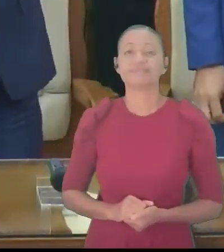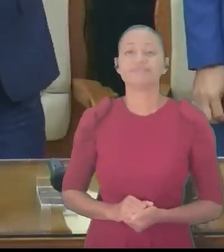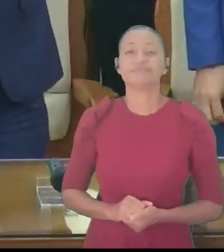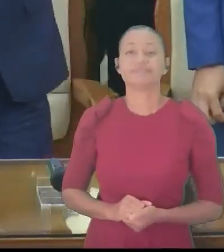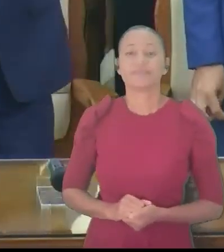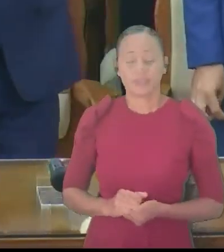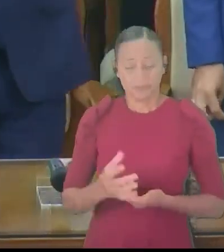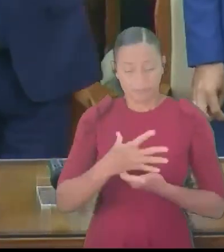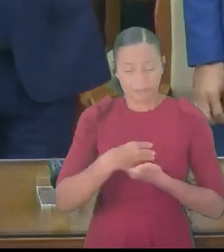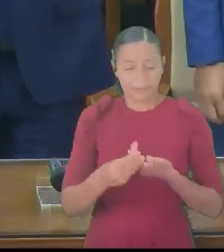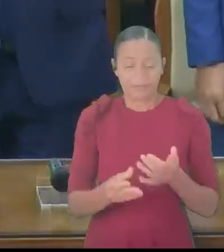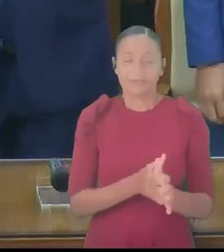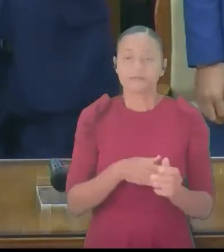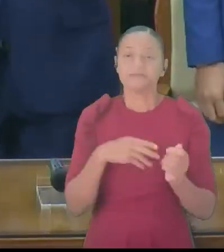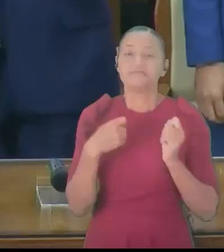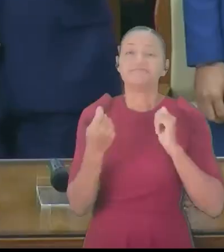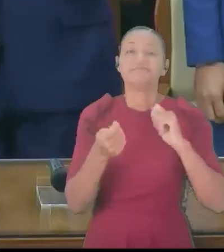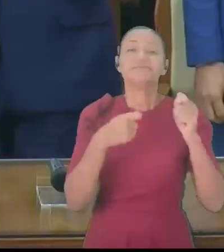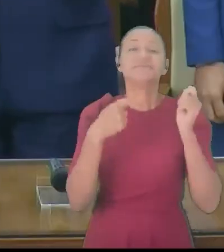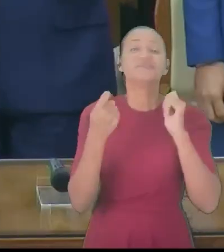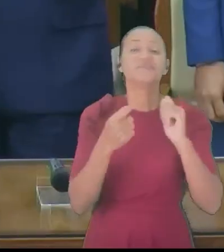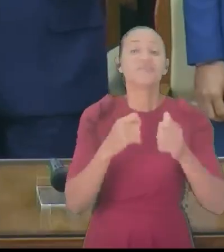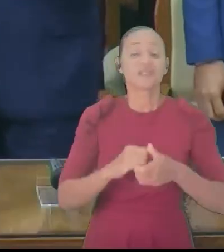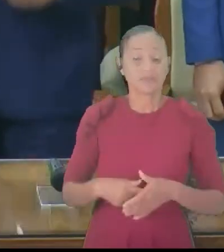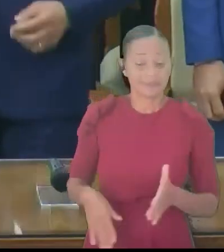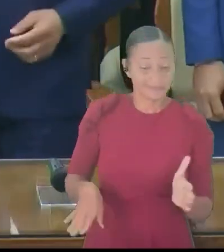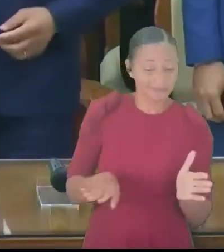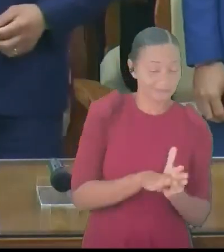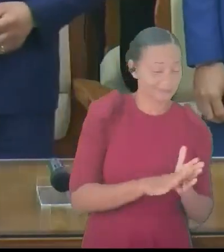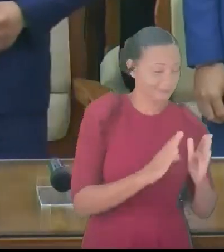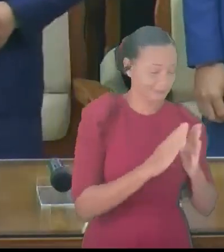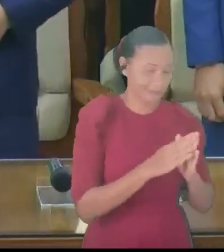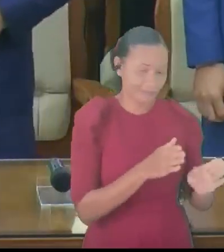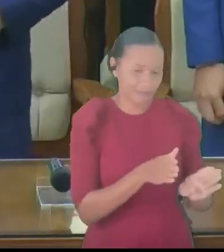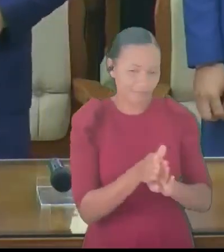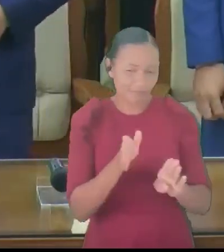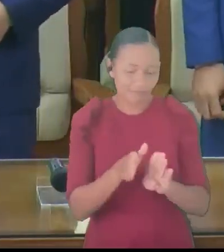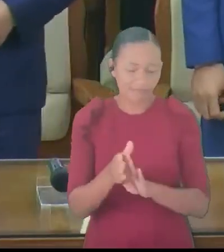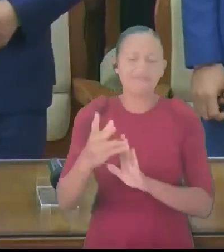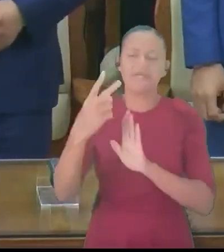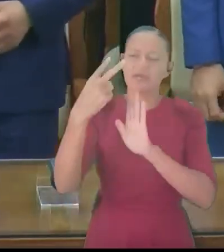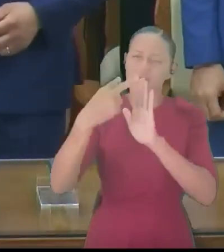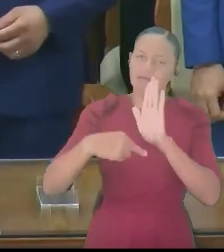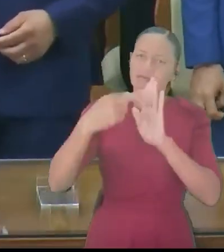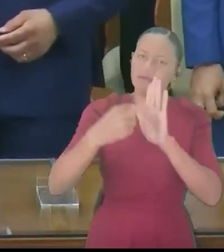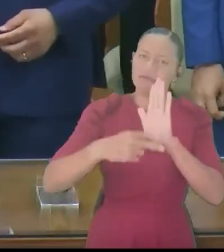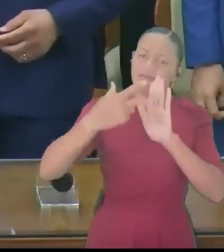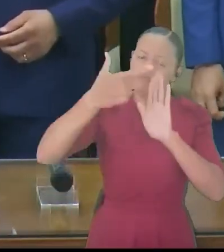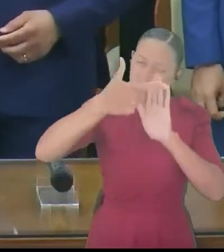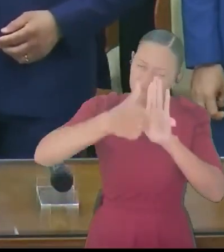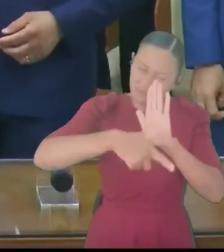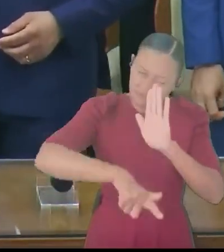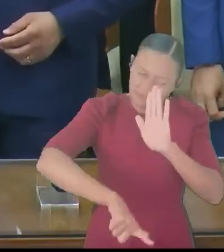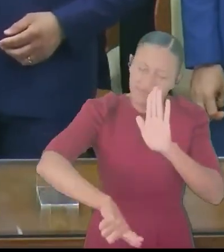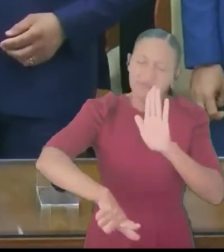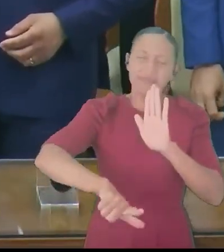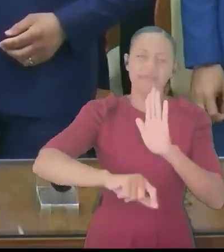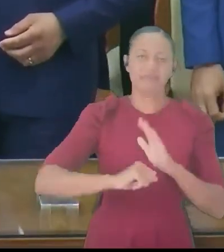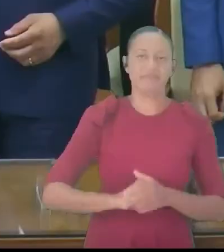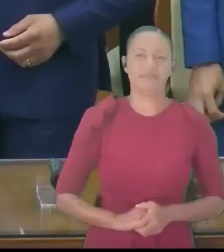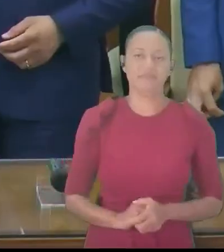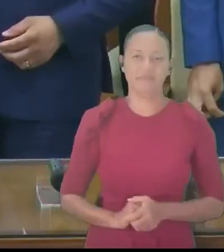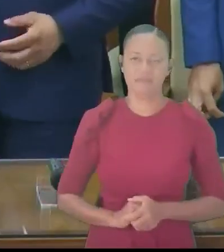Dá para dizer aleluia? Quando chegar em casa, eu lhe aconselho a reler o texto que foi lido